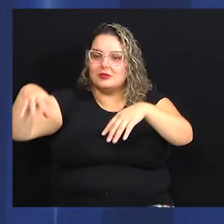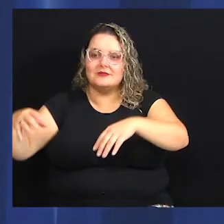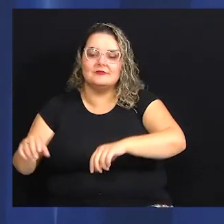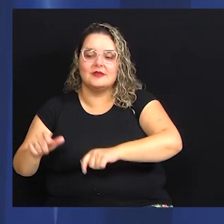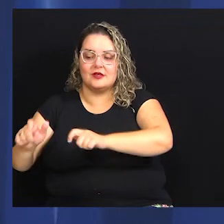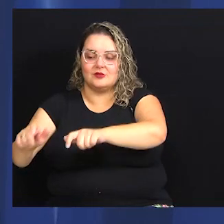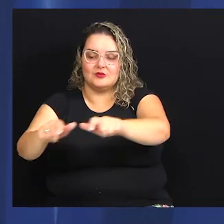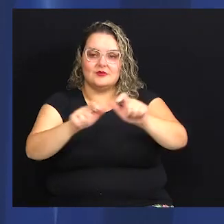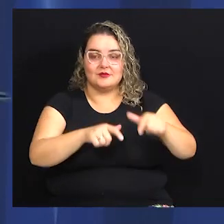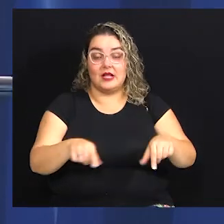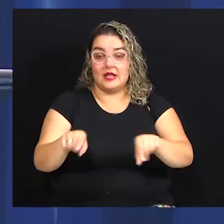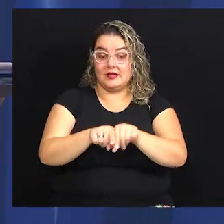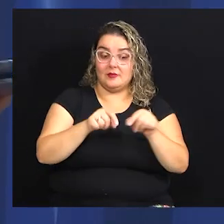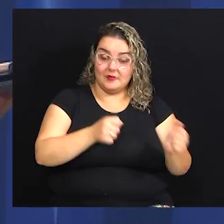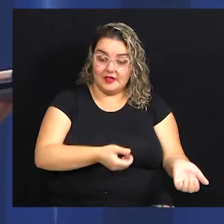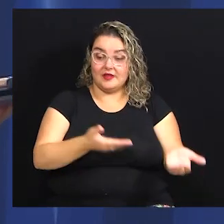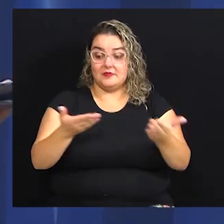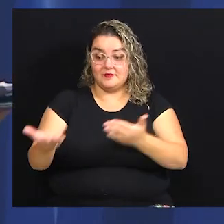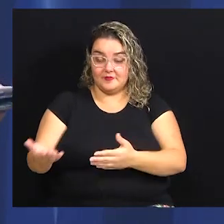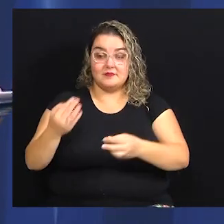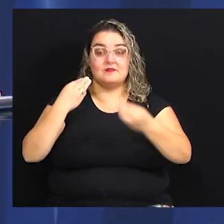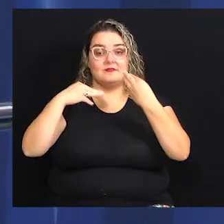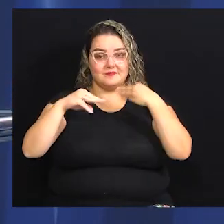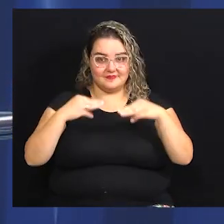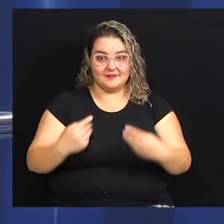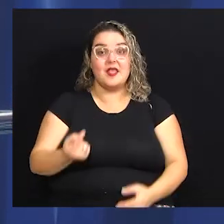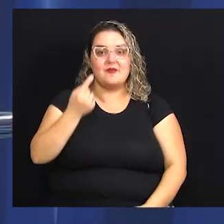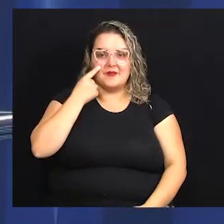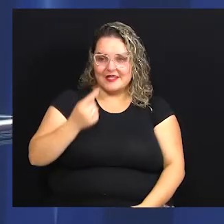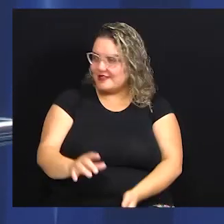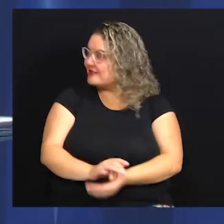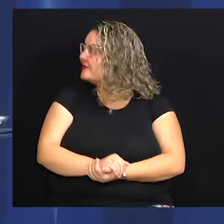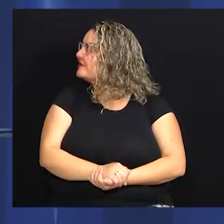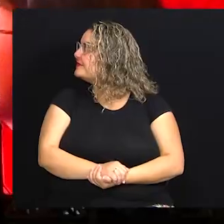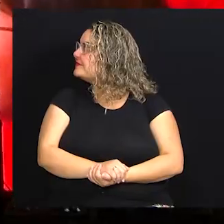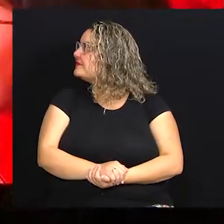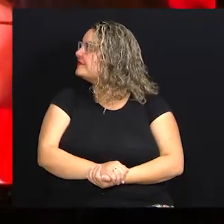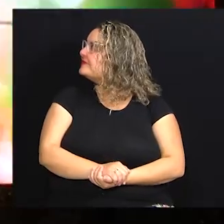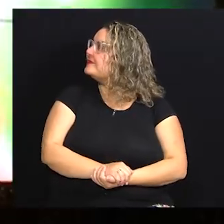pontos, além das apresentações musicais. Confira!